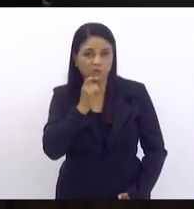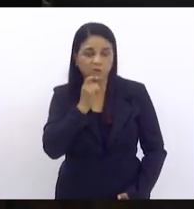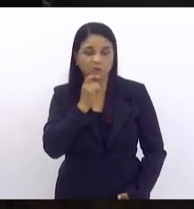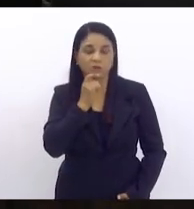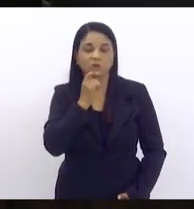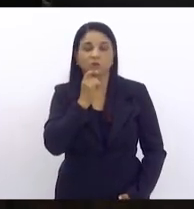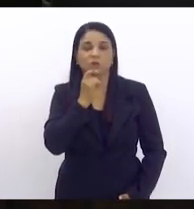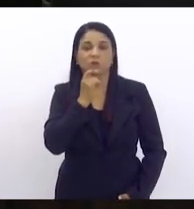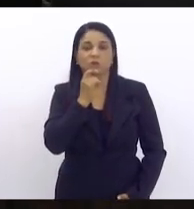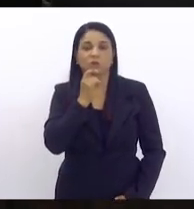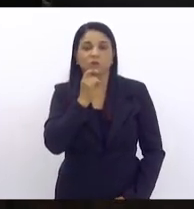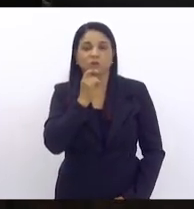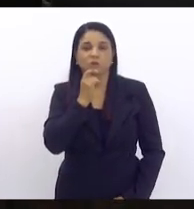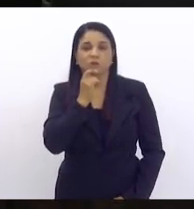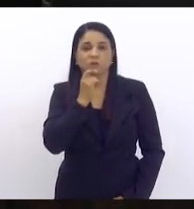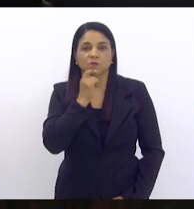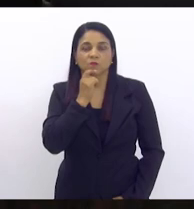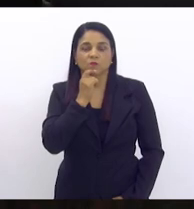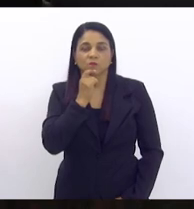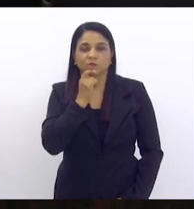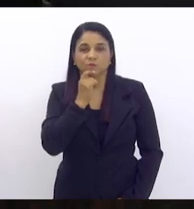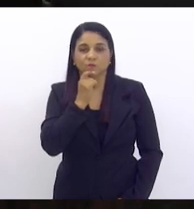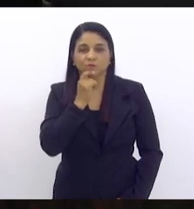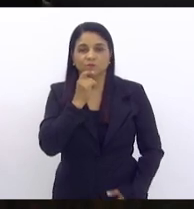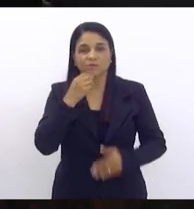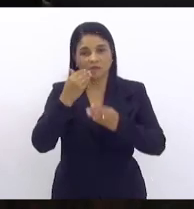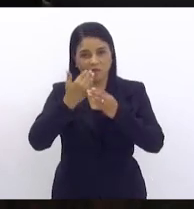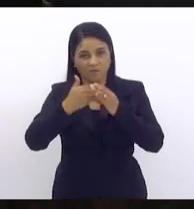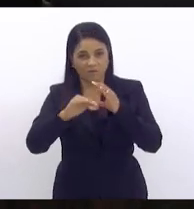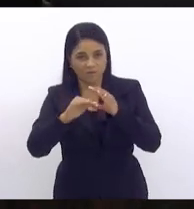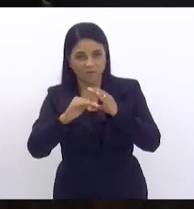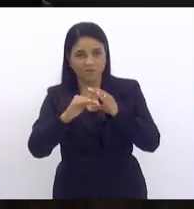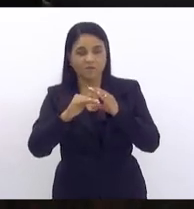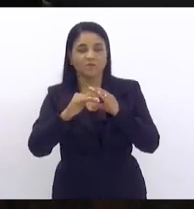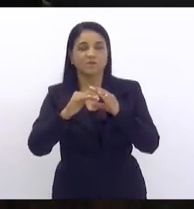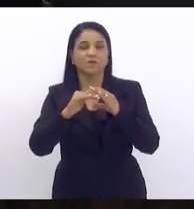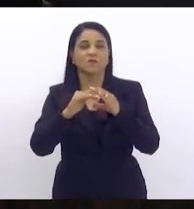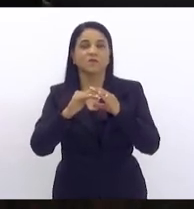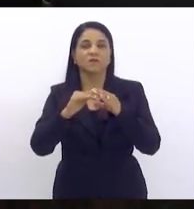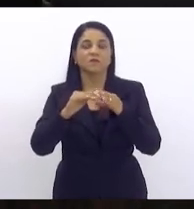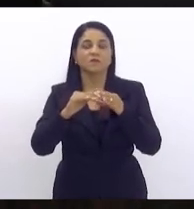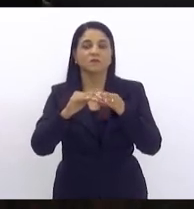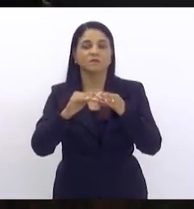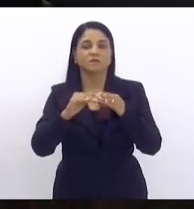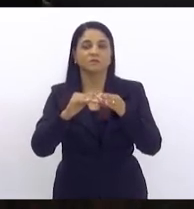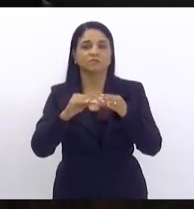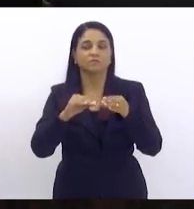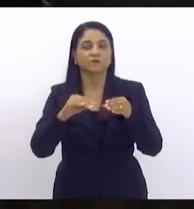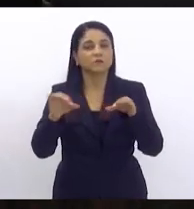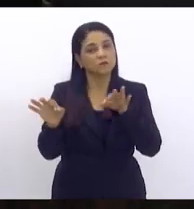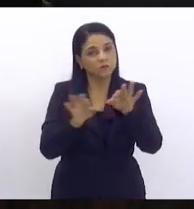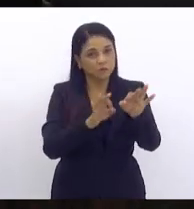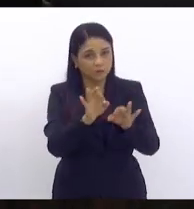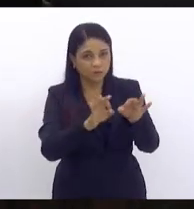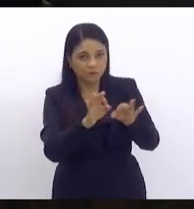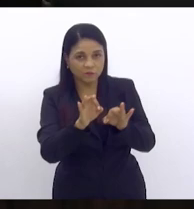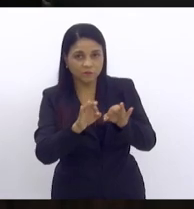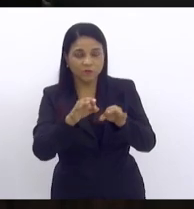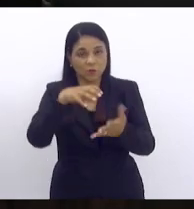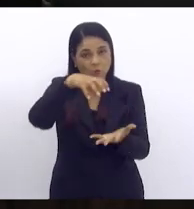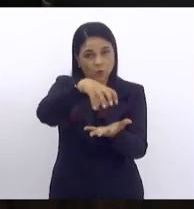de Castro e Silva o envio de mensagem dispondo sobre a implantação de uma